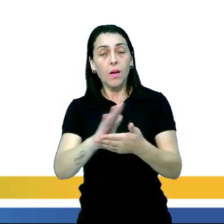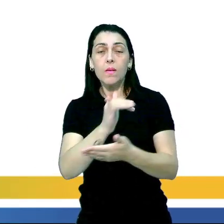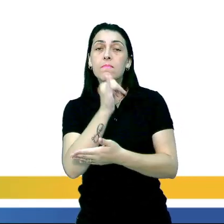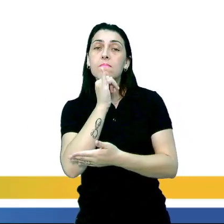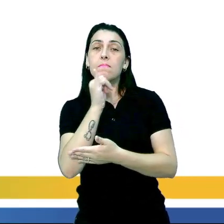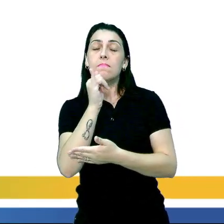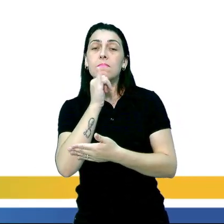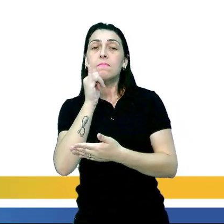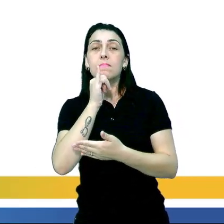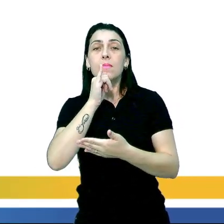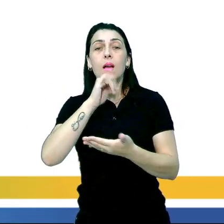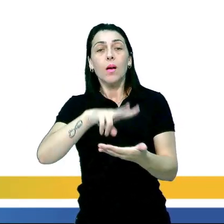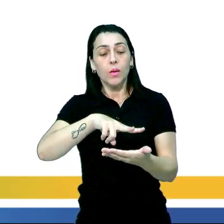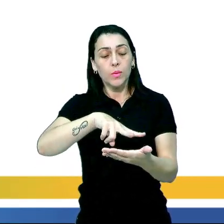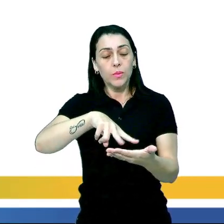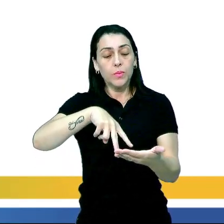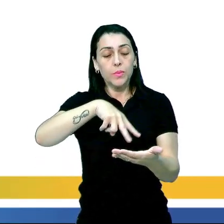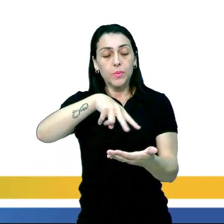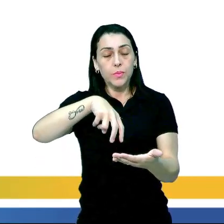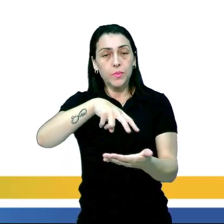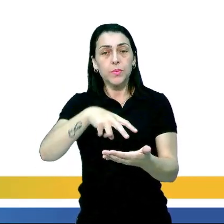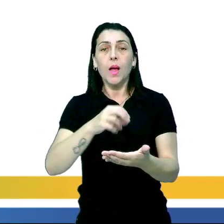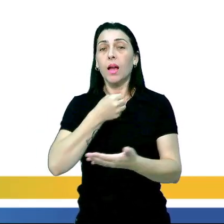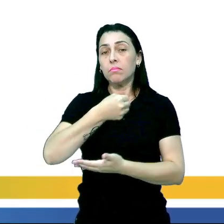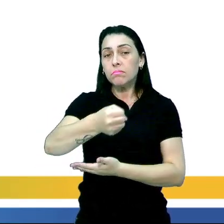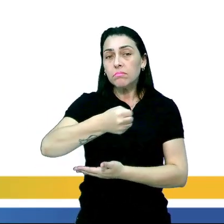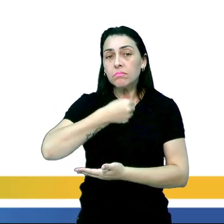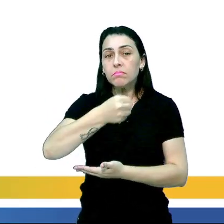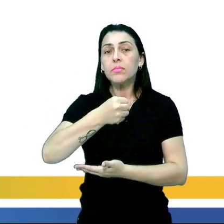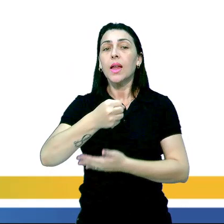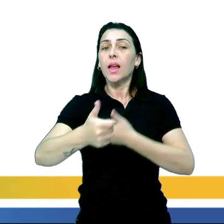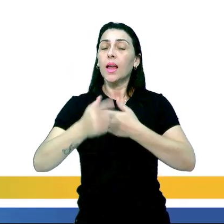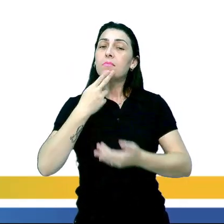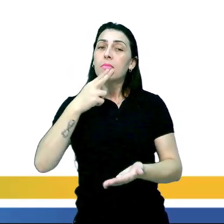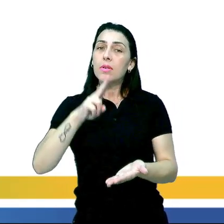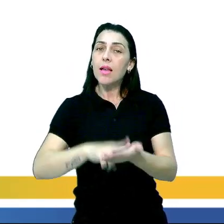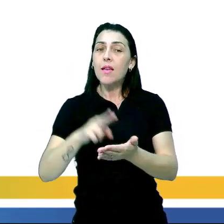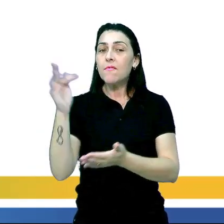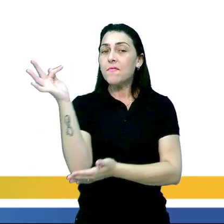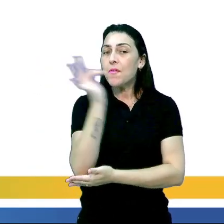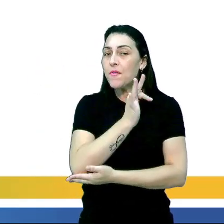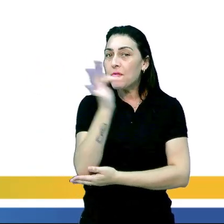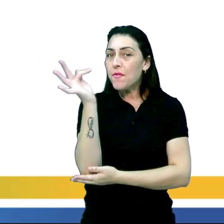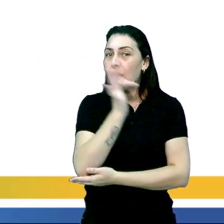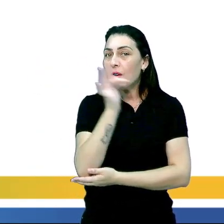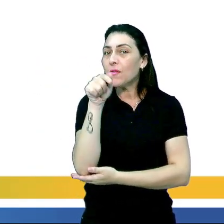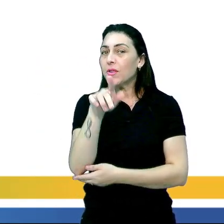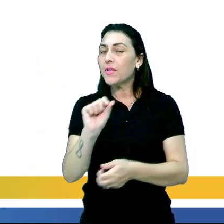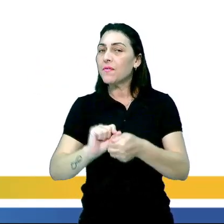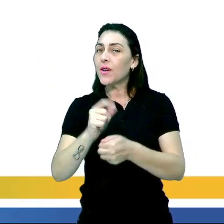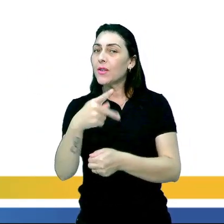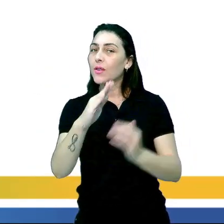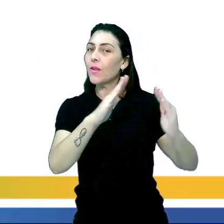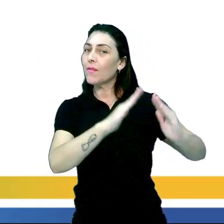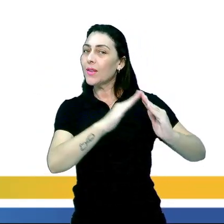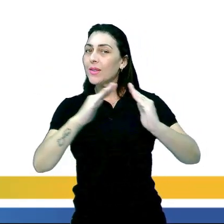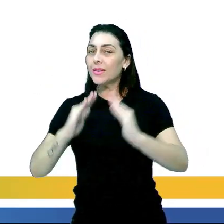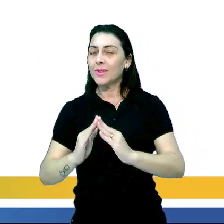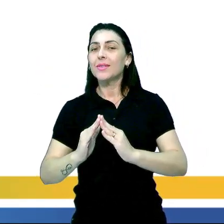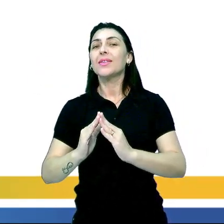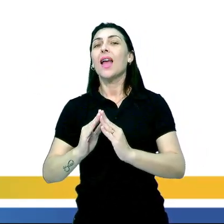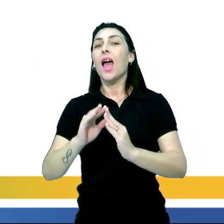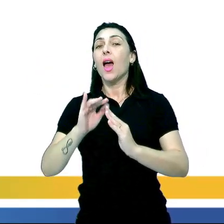exemplos de linguagem verbal. E aí, entrevista, carta, aquela fofoquinha que você faz com a sua